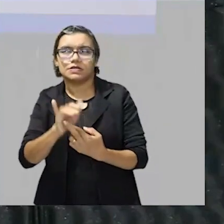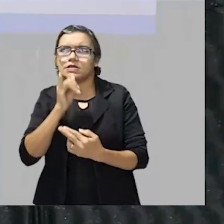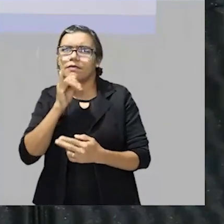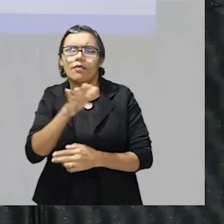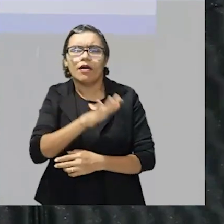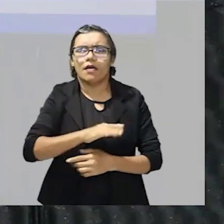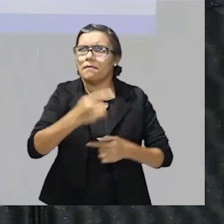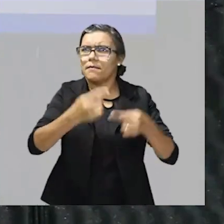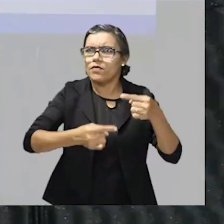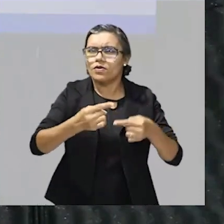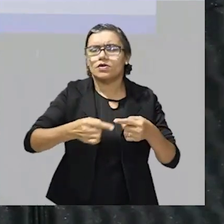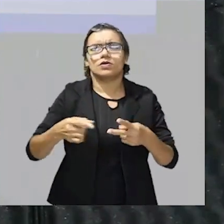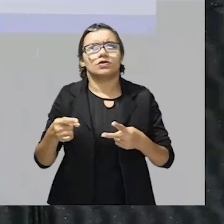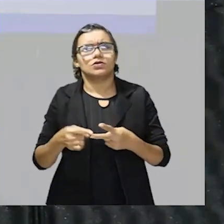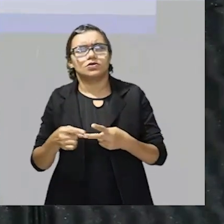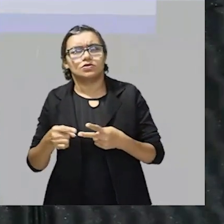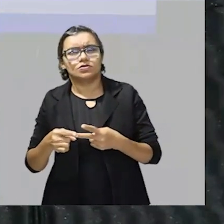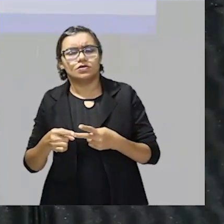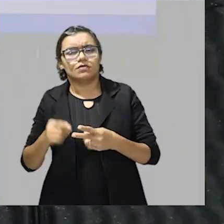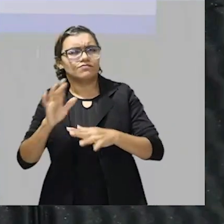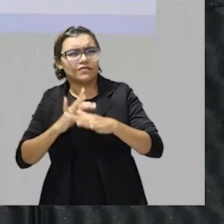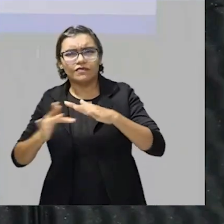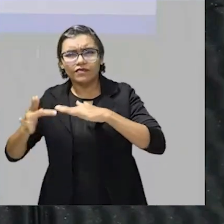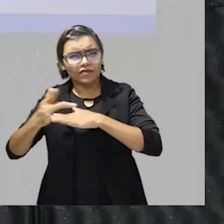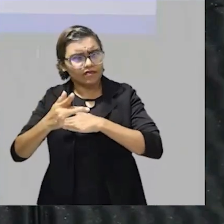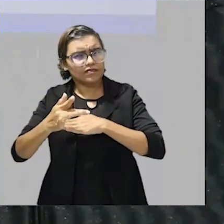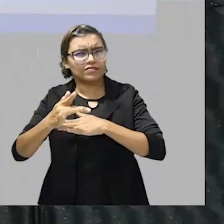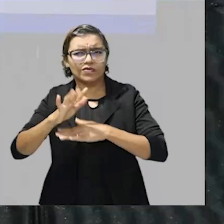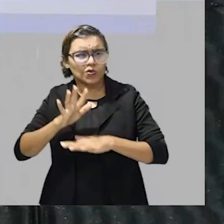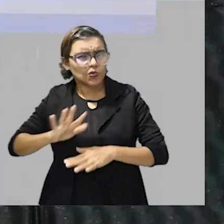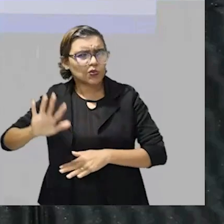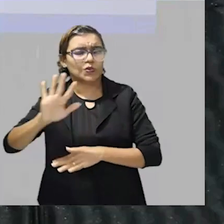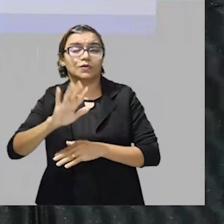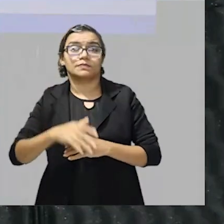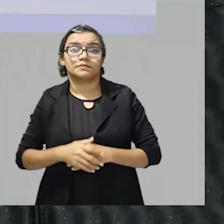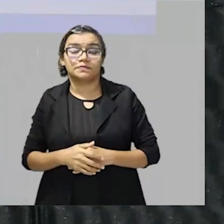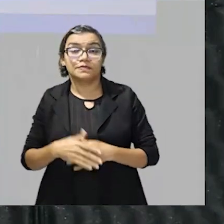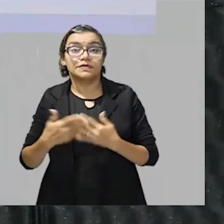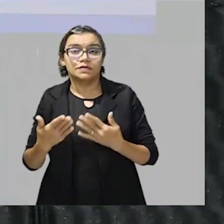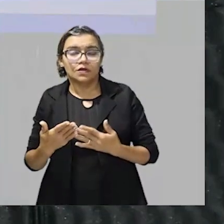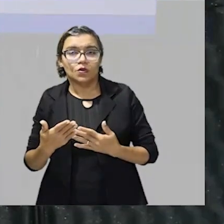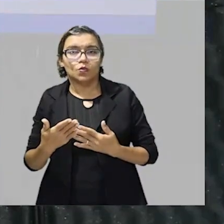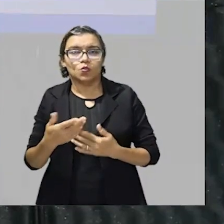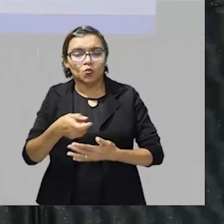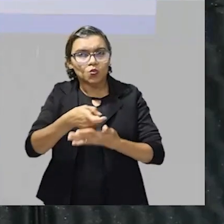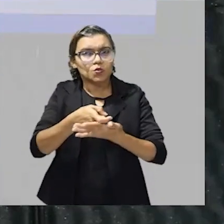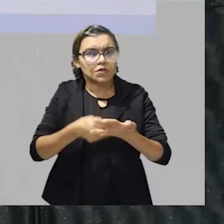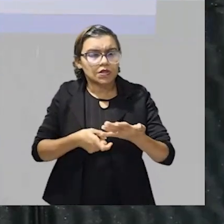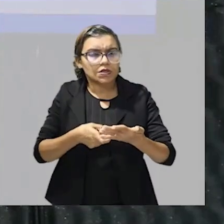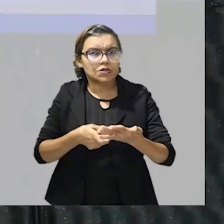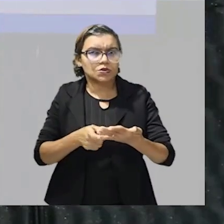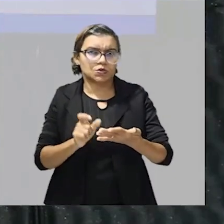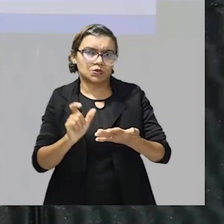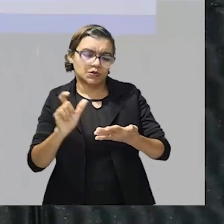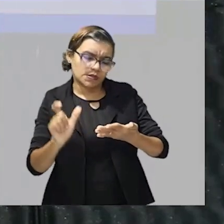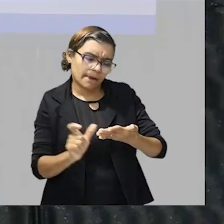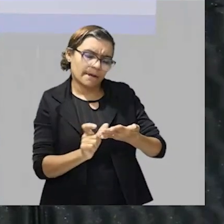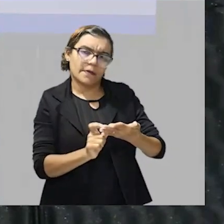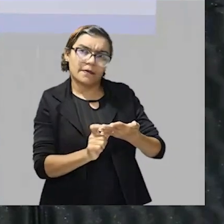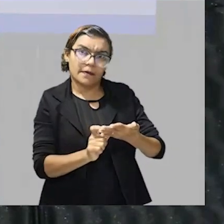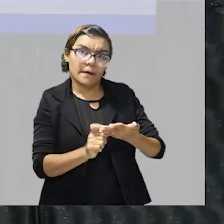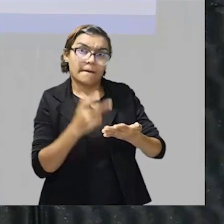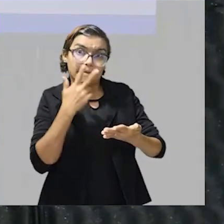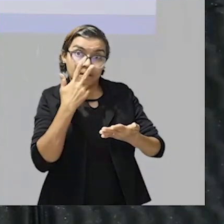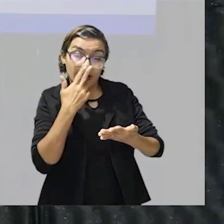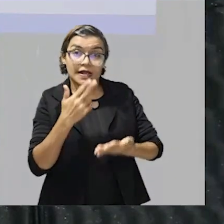na política seja na mídia de modo geral e quando vem um pedacinho do texto eu gosto de dizer que é